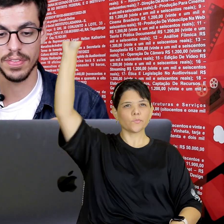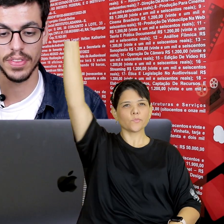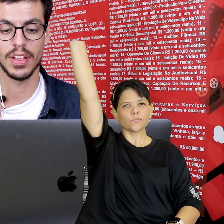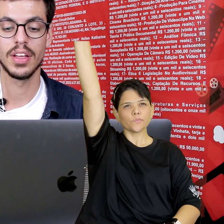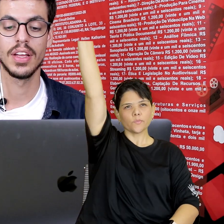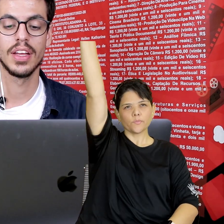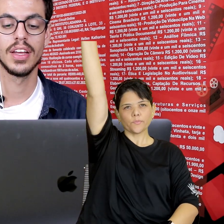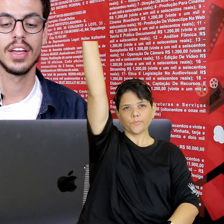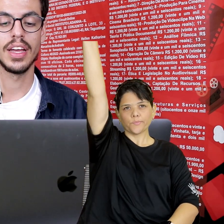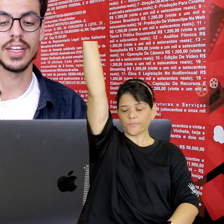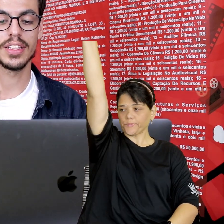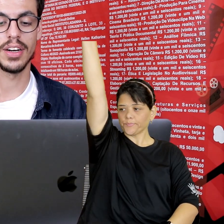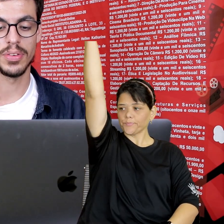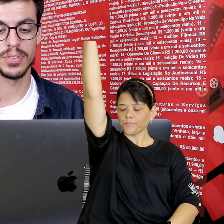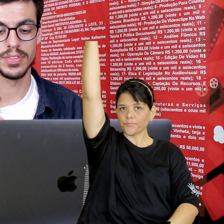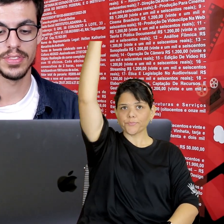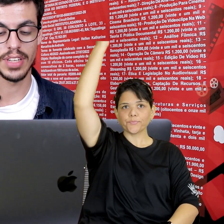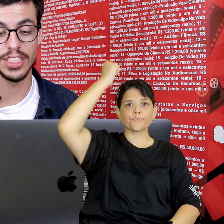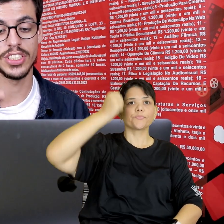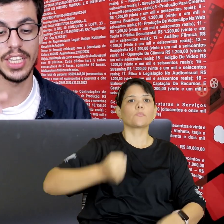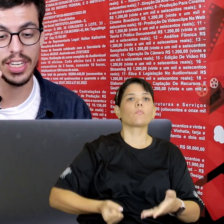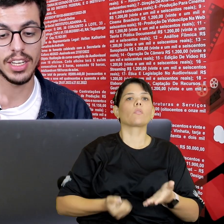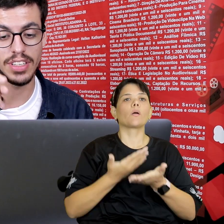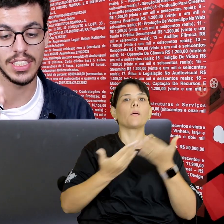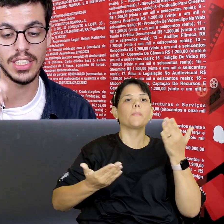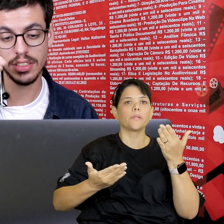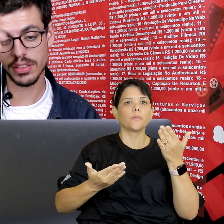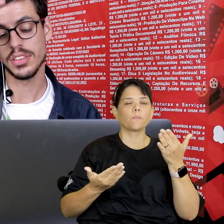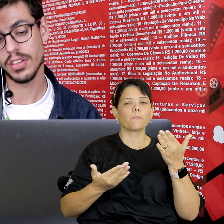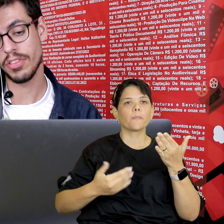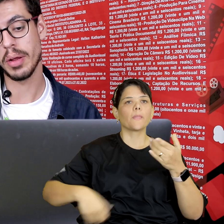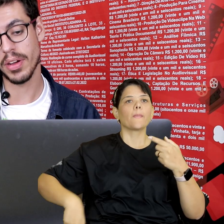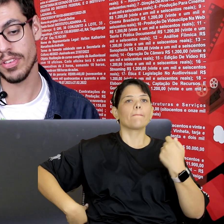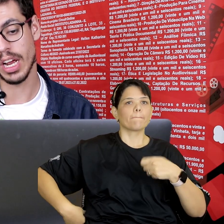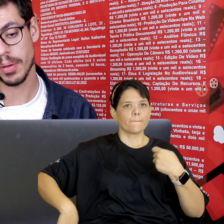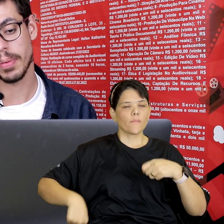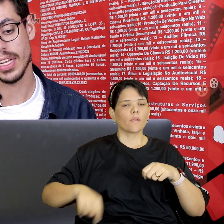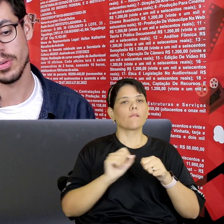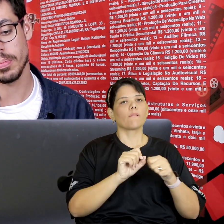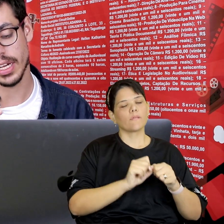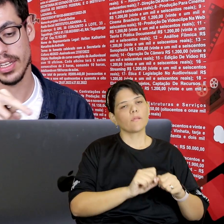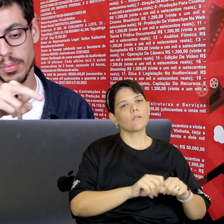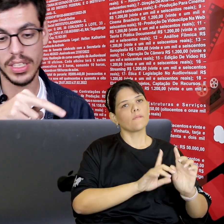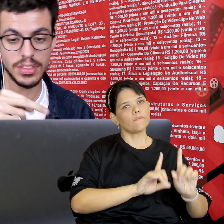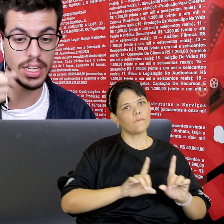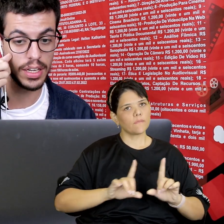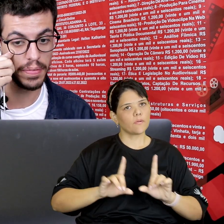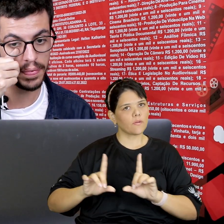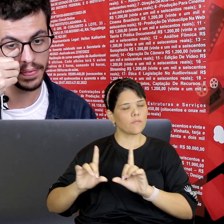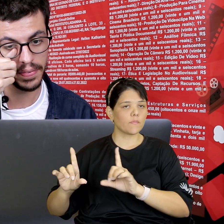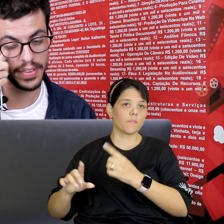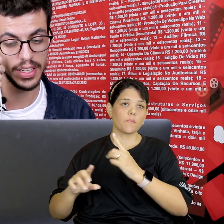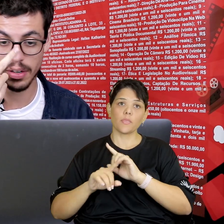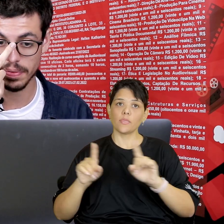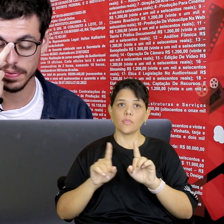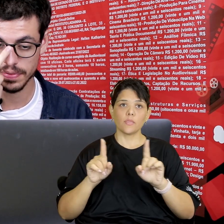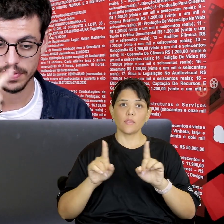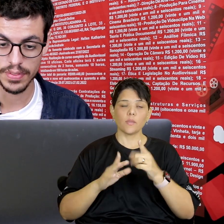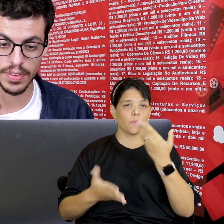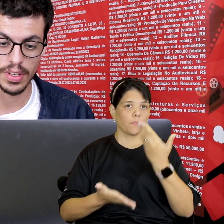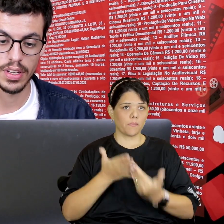certo? Então, a gente teria que fazer isso frame a frame para não perder o braço dela.